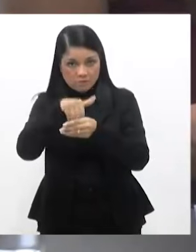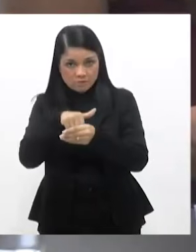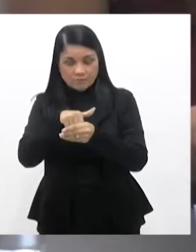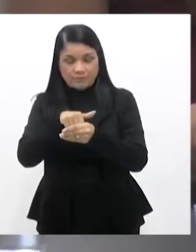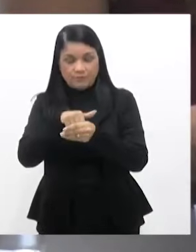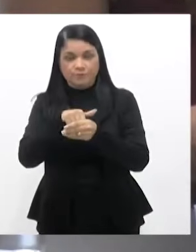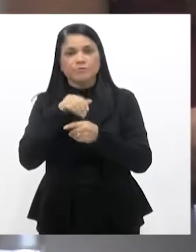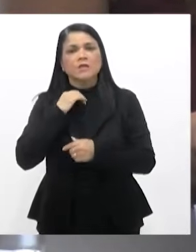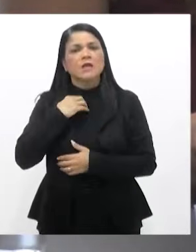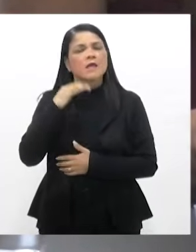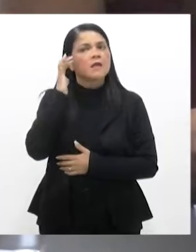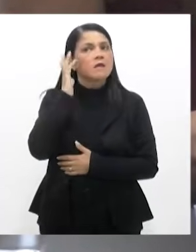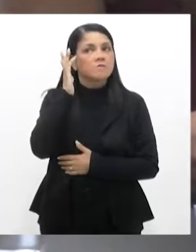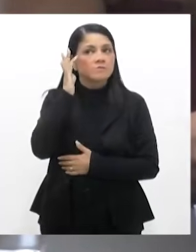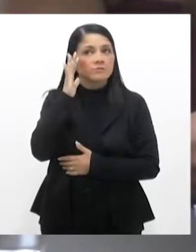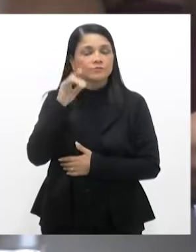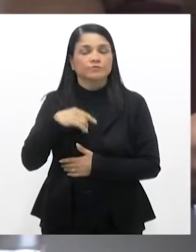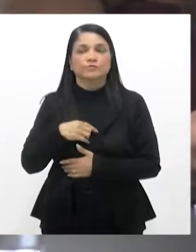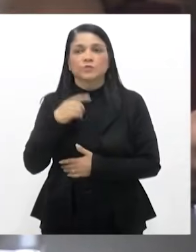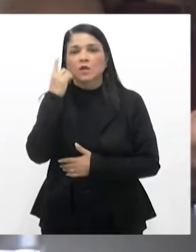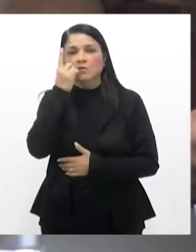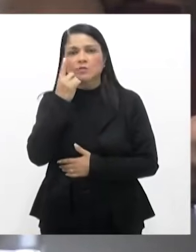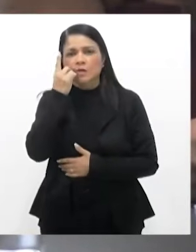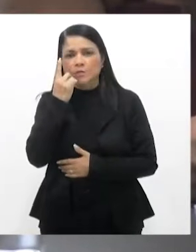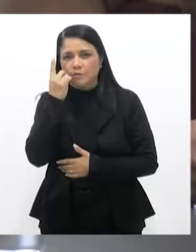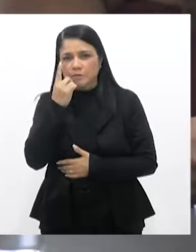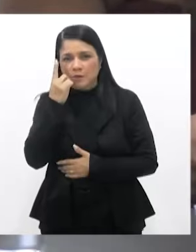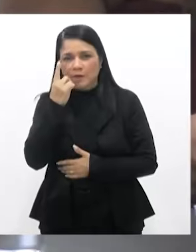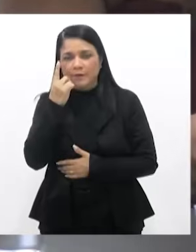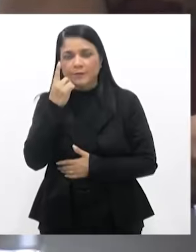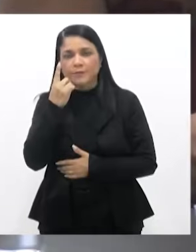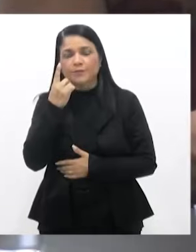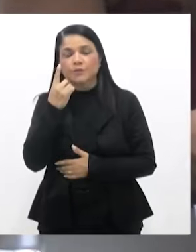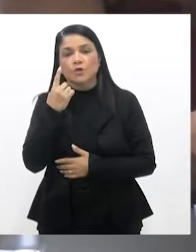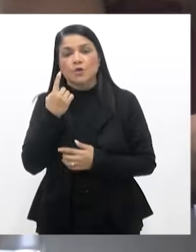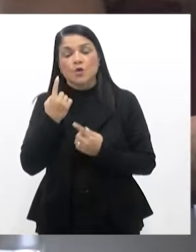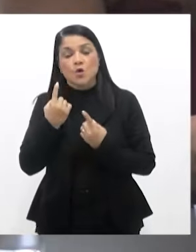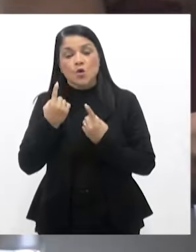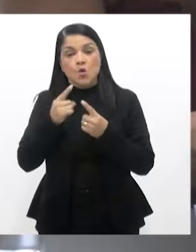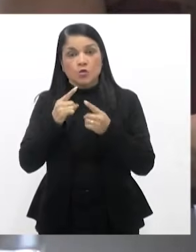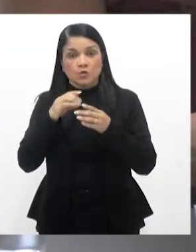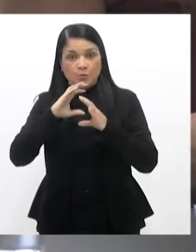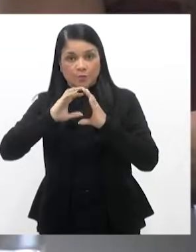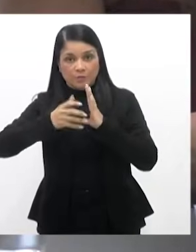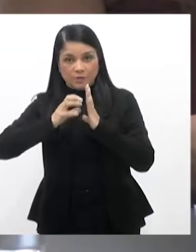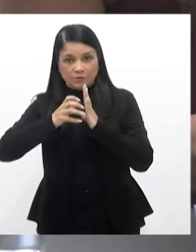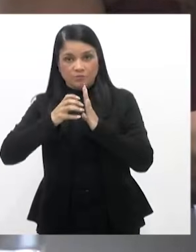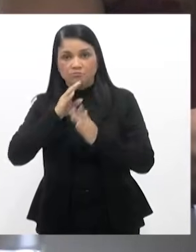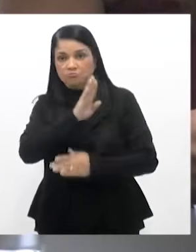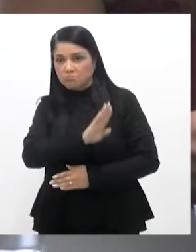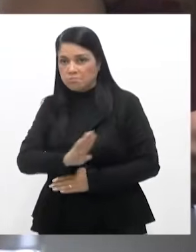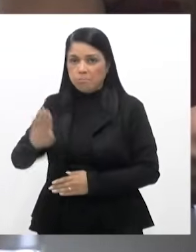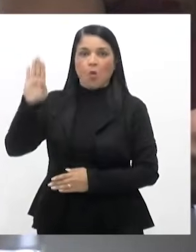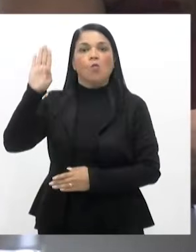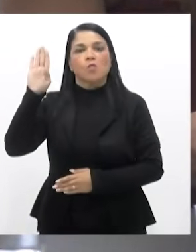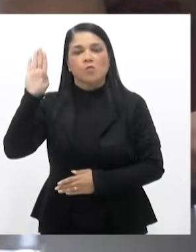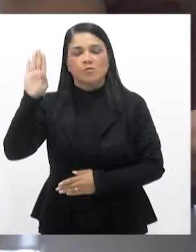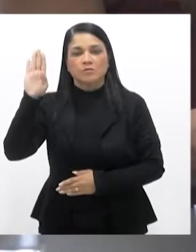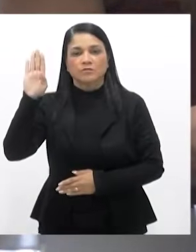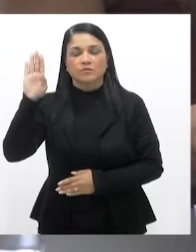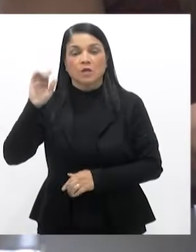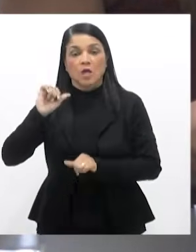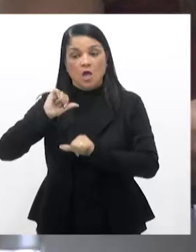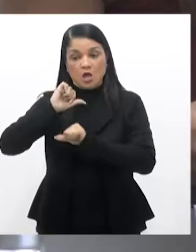imagine que o deputado X, contrariando o partido, se lance candidato. O prazo de